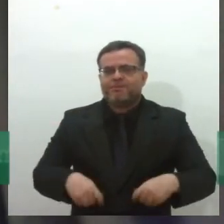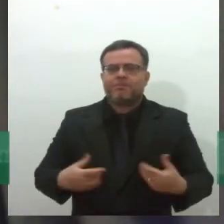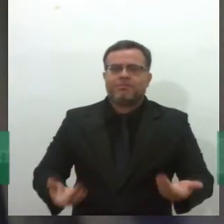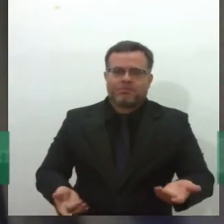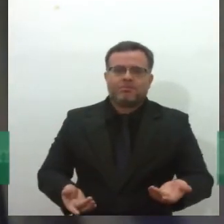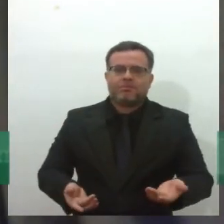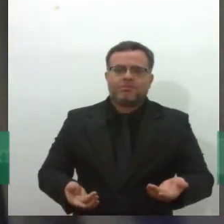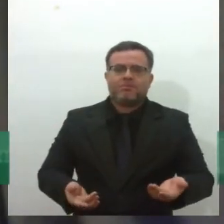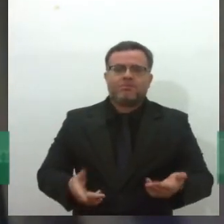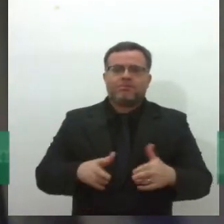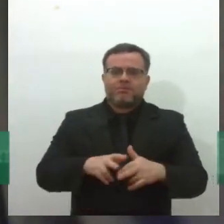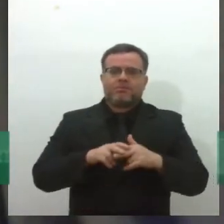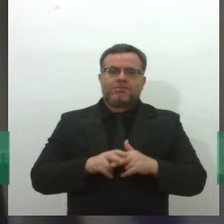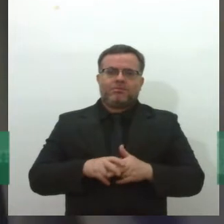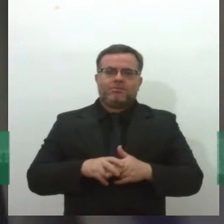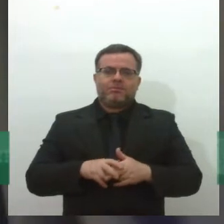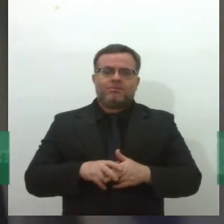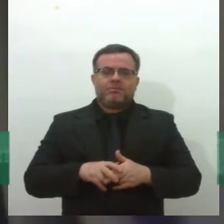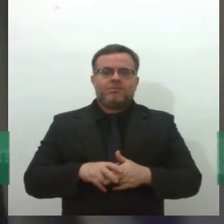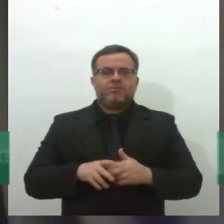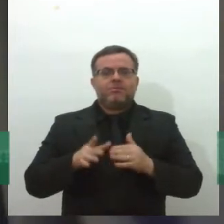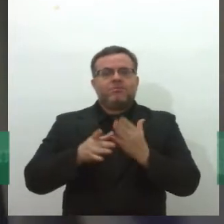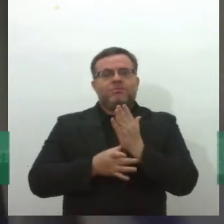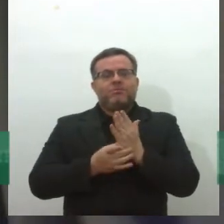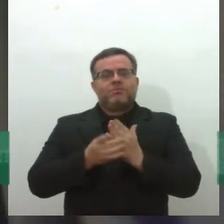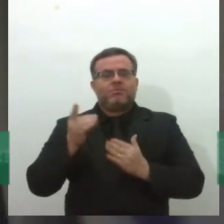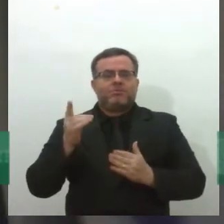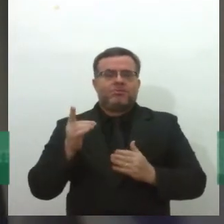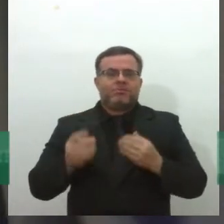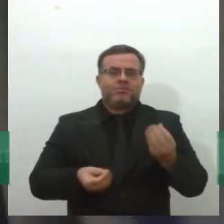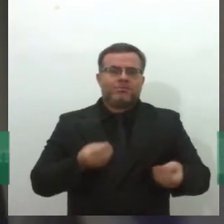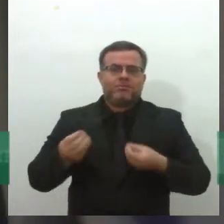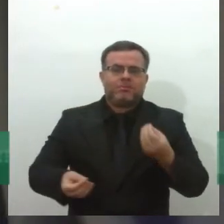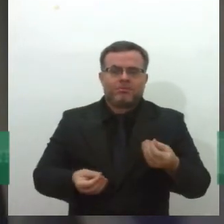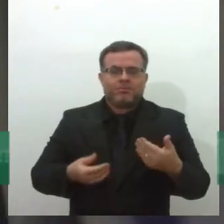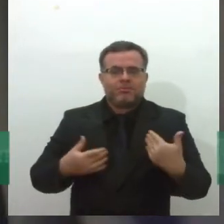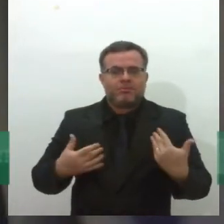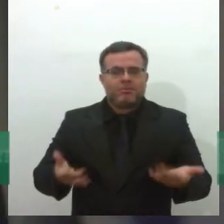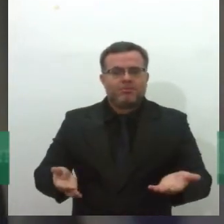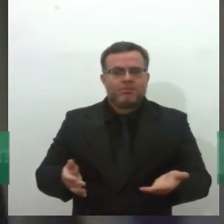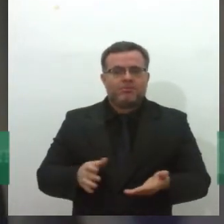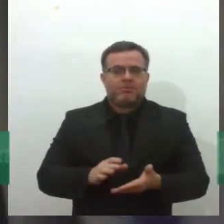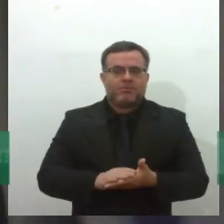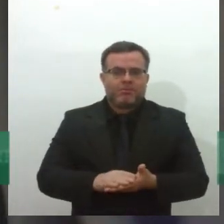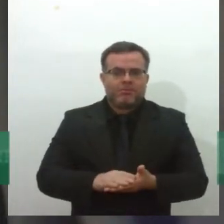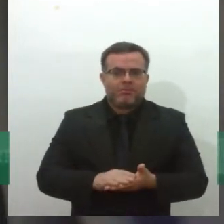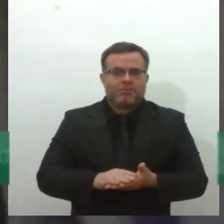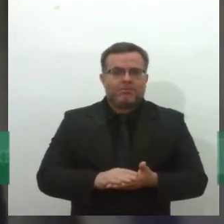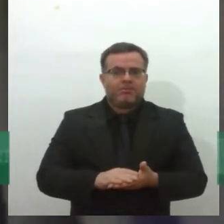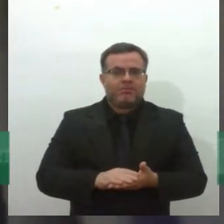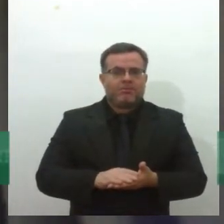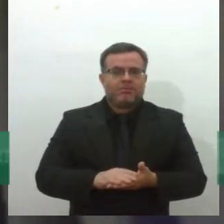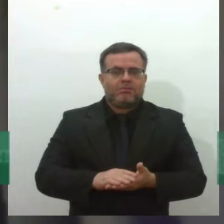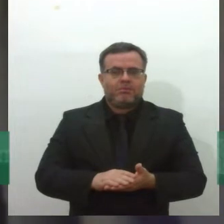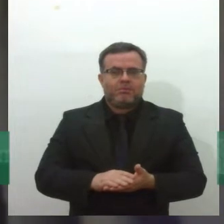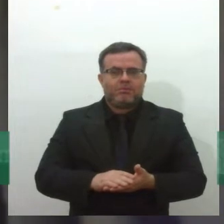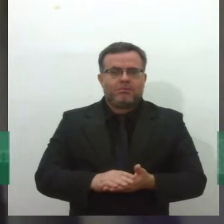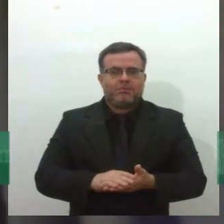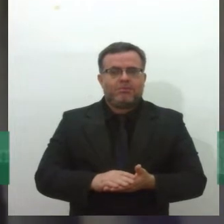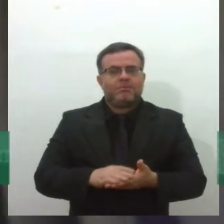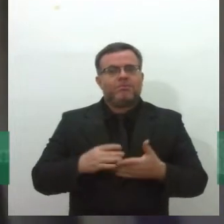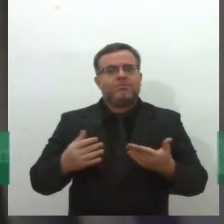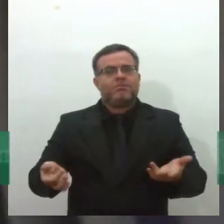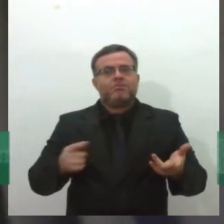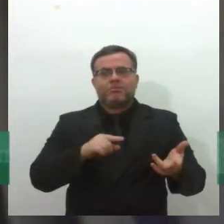majoritariamente indexado ao dólar, seja para produzir, seja para importar o óleo cru refinado. Na